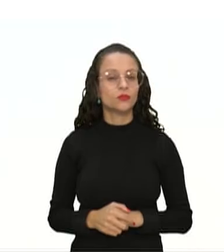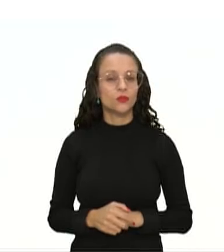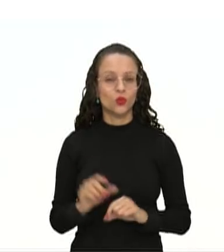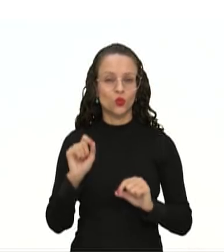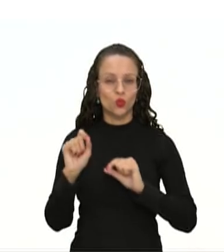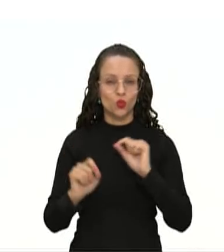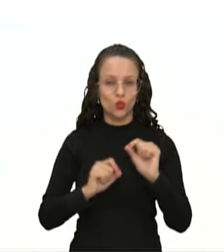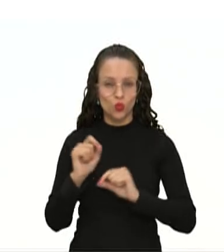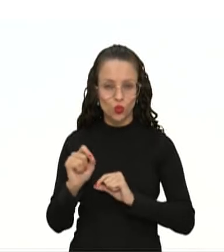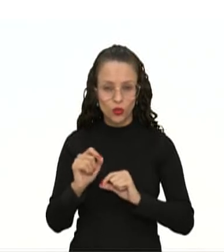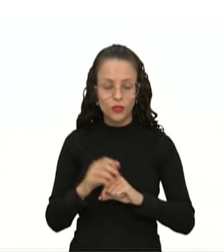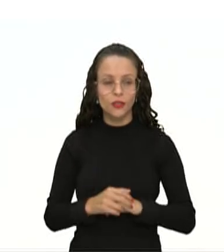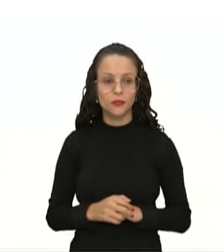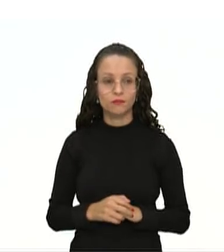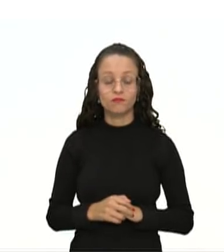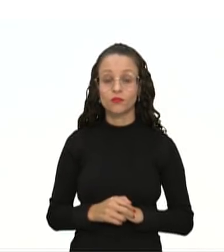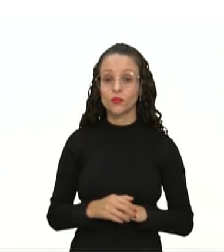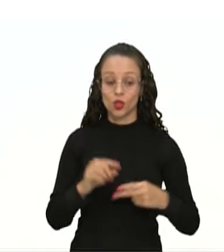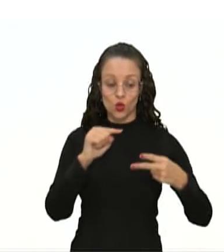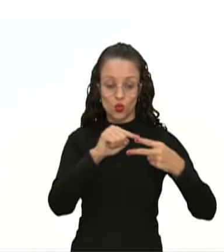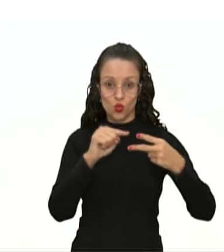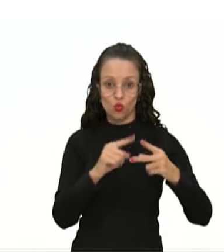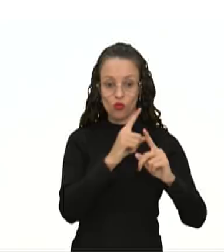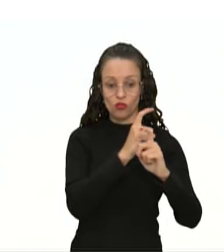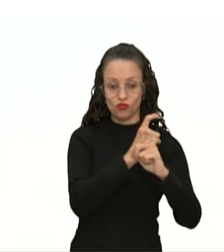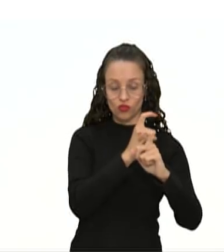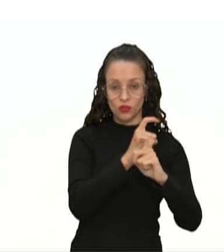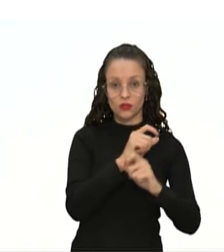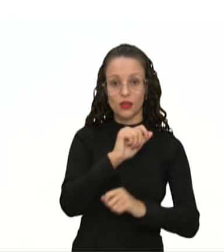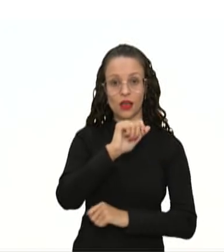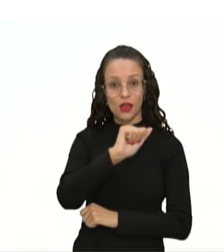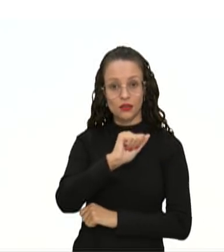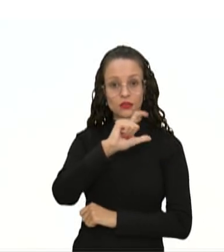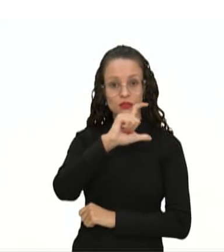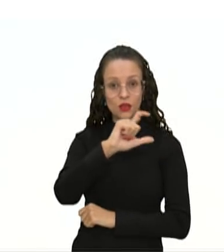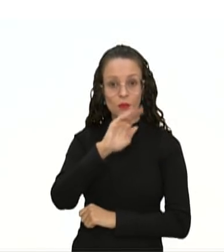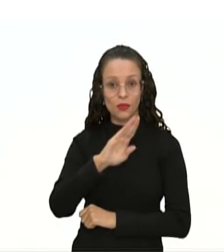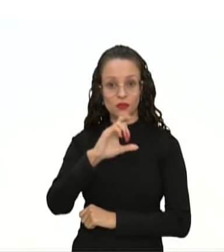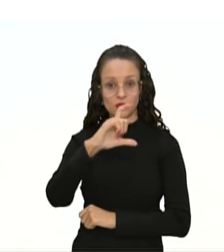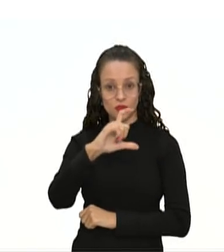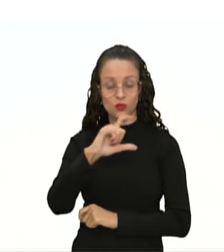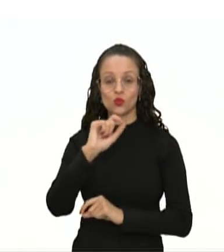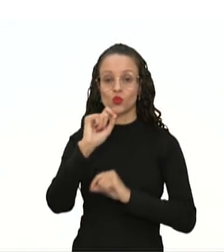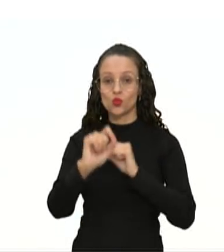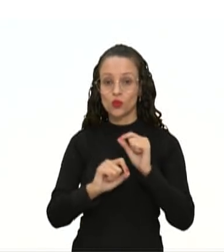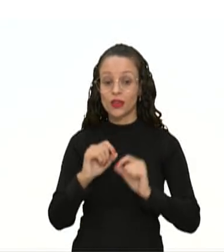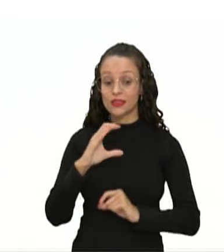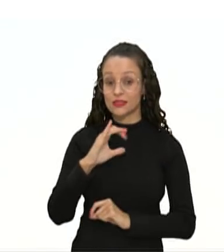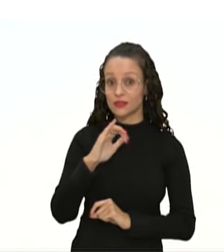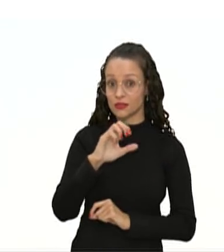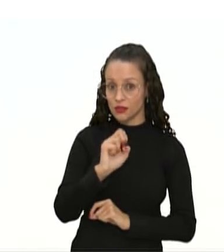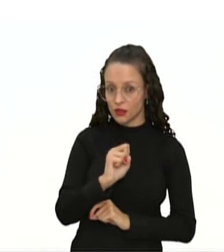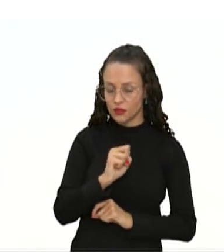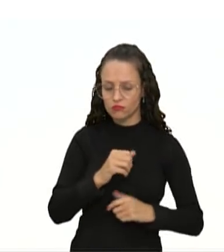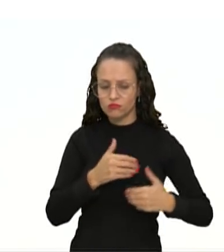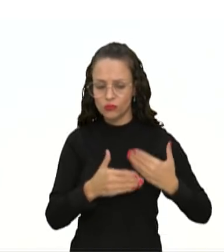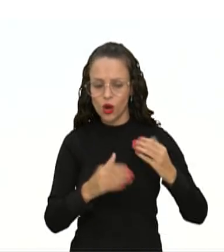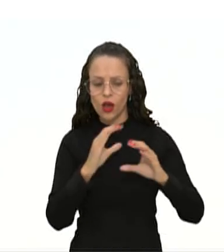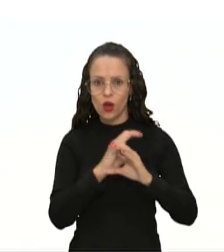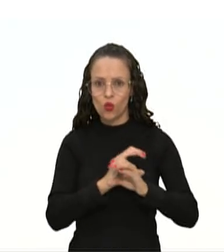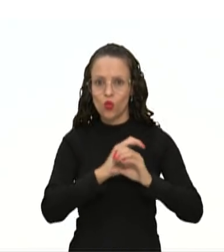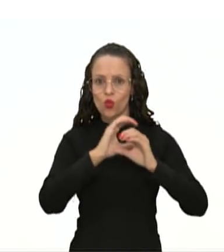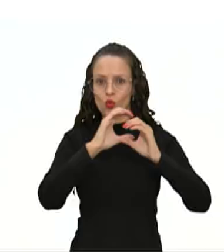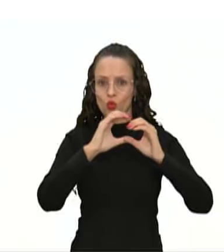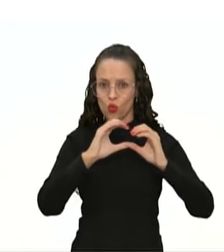Considerando que em 2 pares de genes, azão, bezão e azinho, bezinho, em arranjo cis, durante a